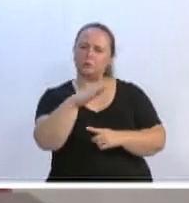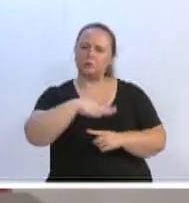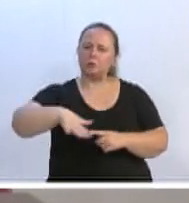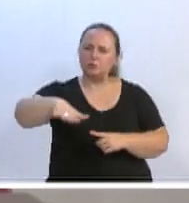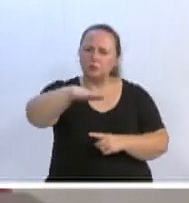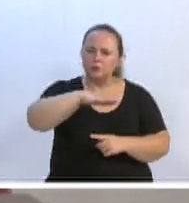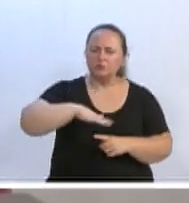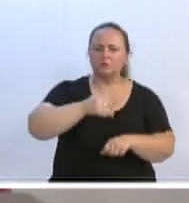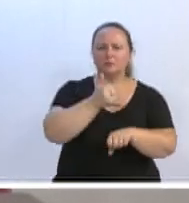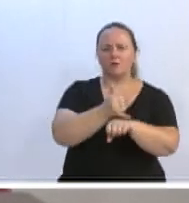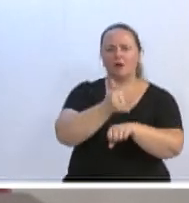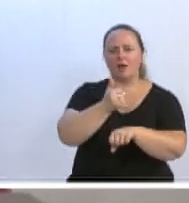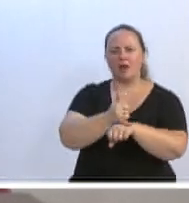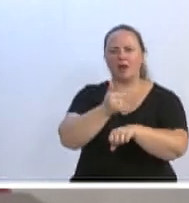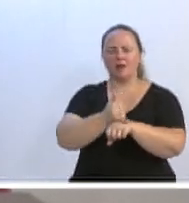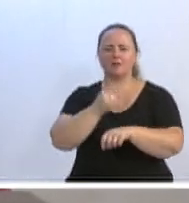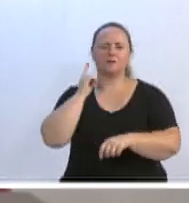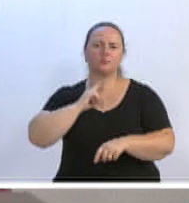da Mata Mineira.